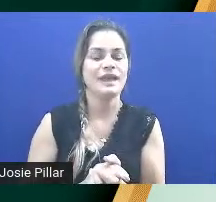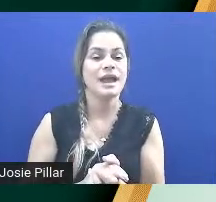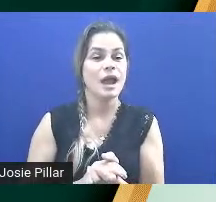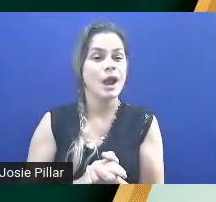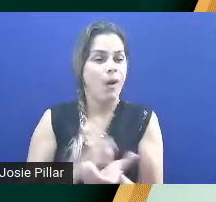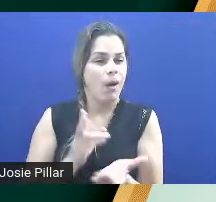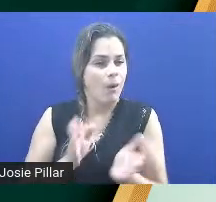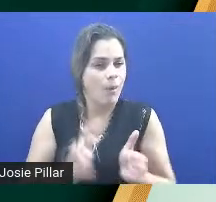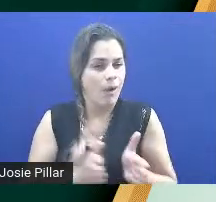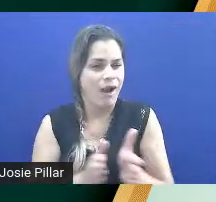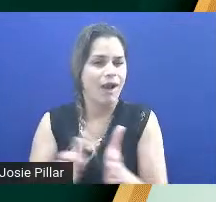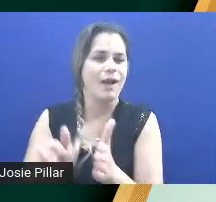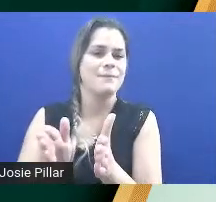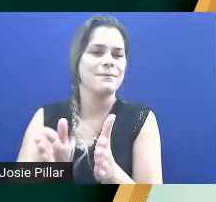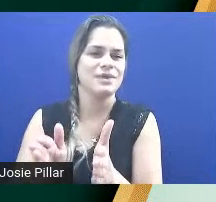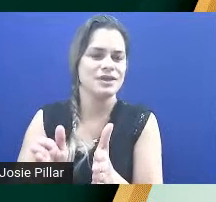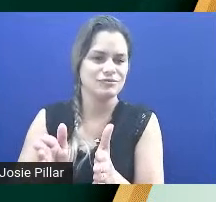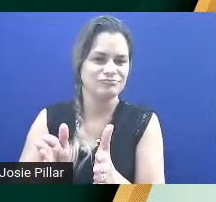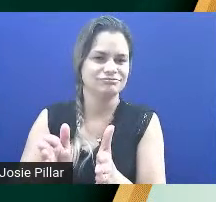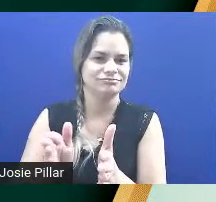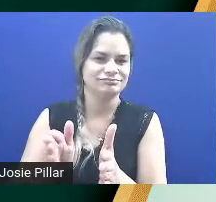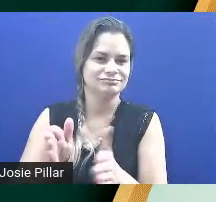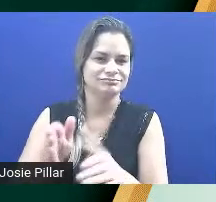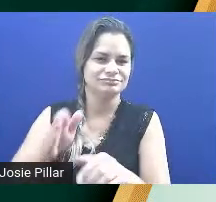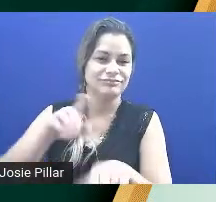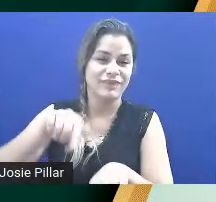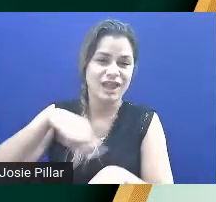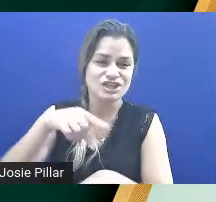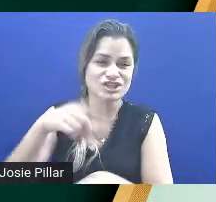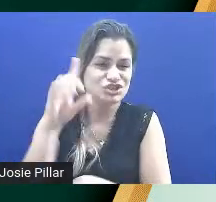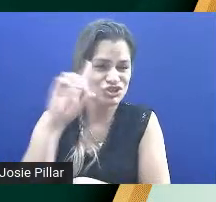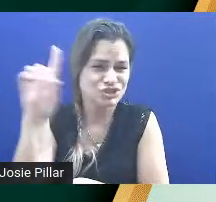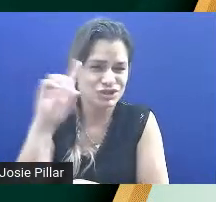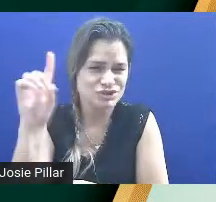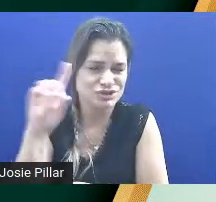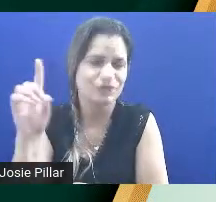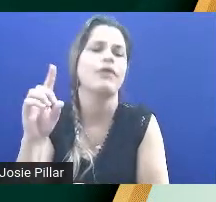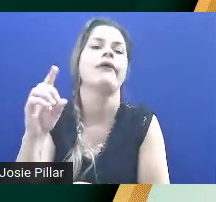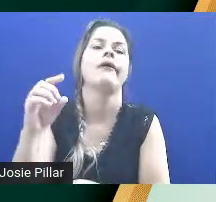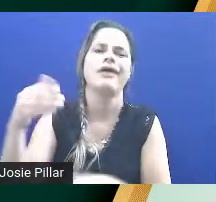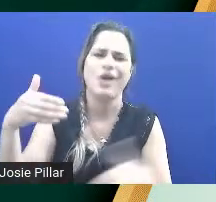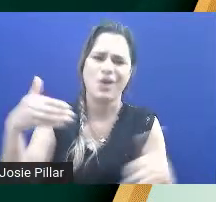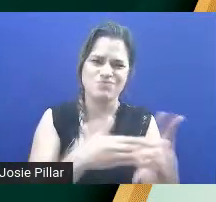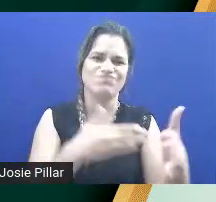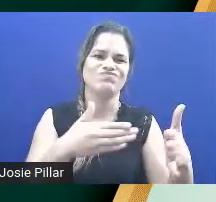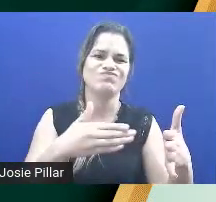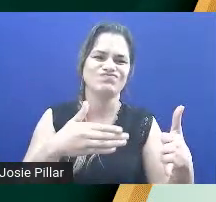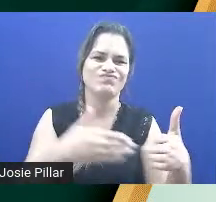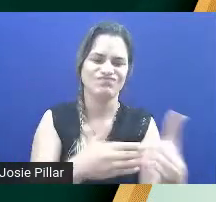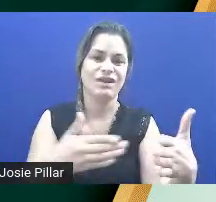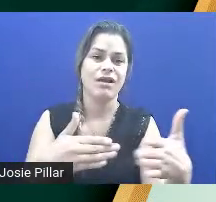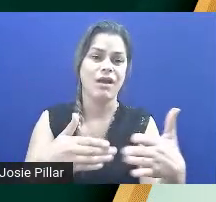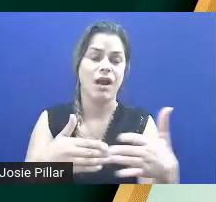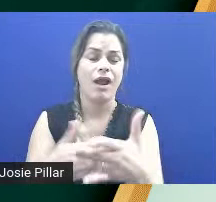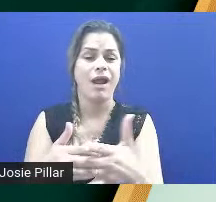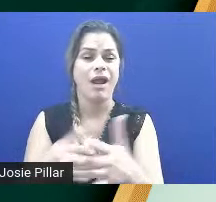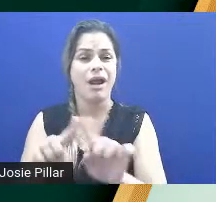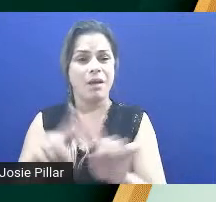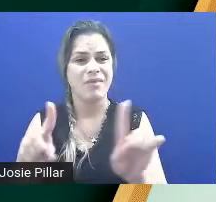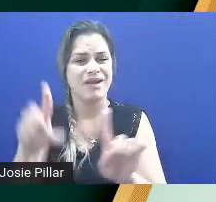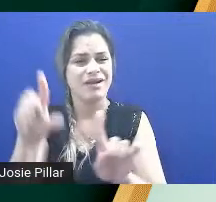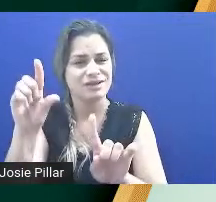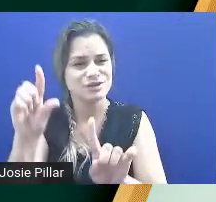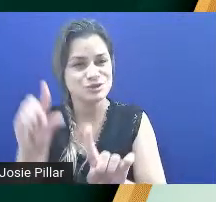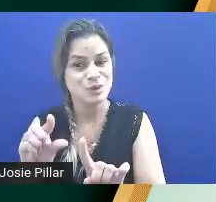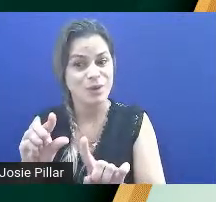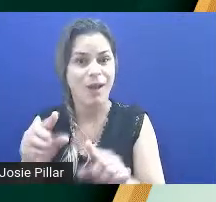nos últimos 1920 dias muitas vezes foi cheio de obstáculos, mas que foram minimizados, pois tínhamos